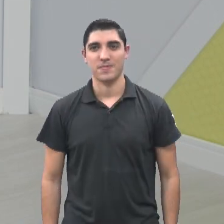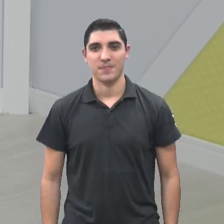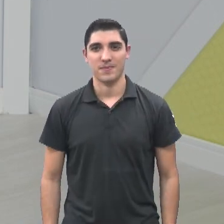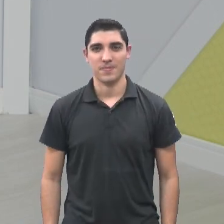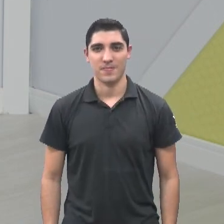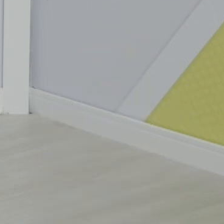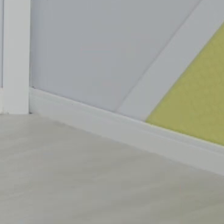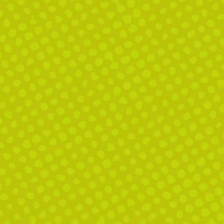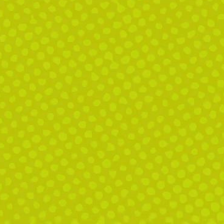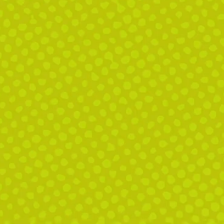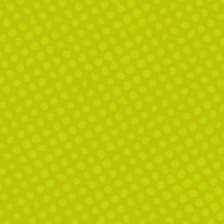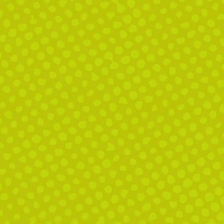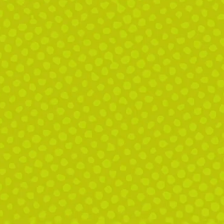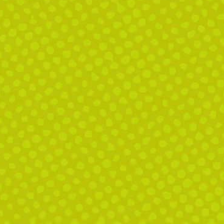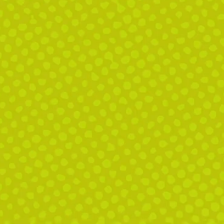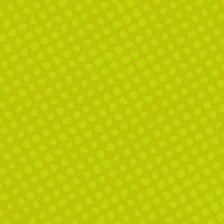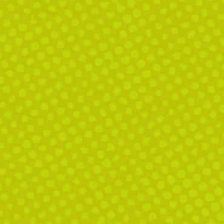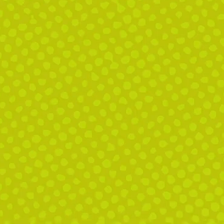voltamos.